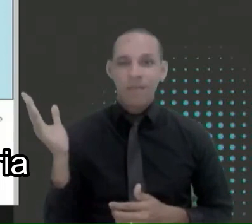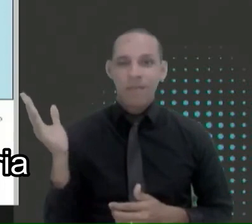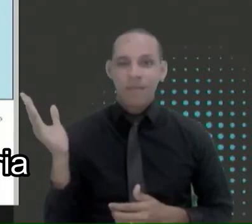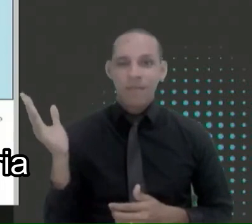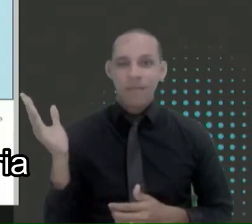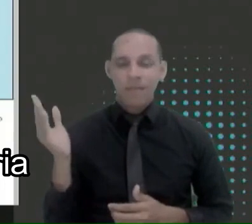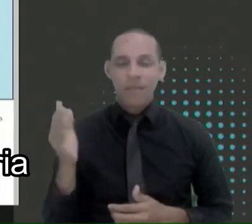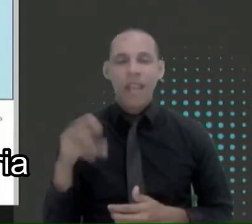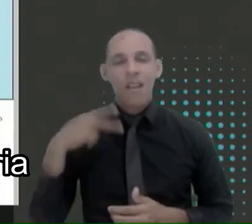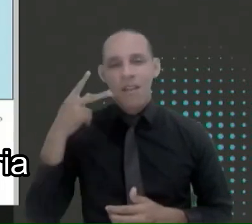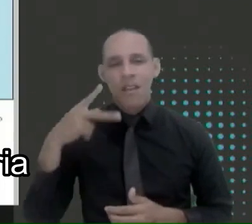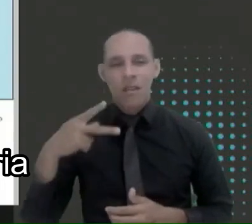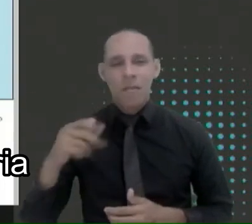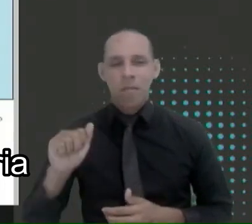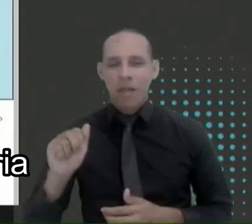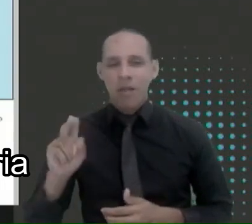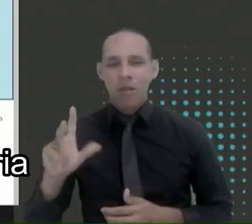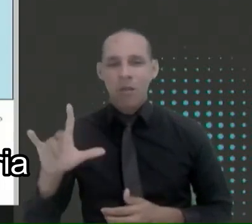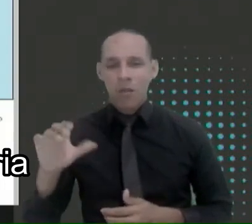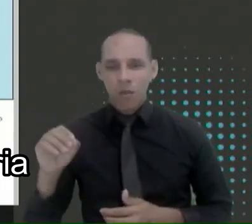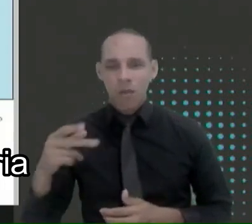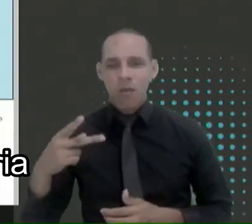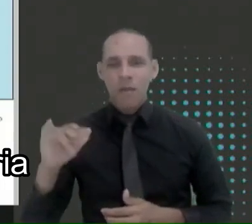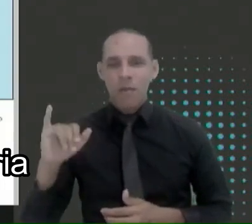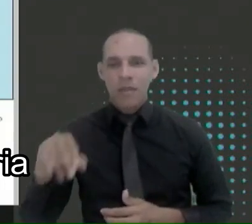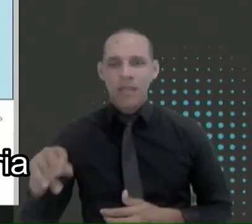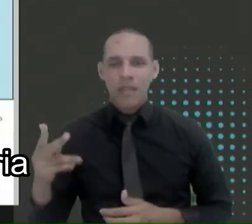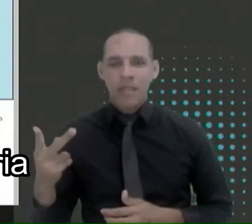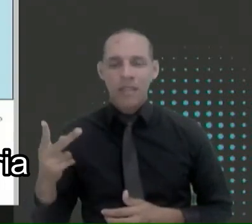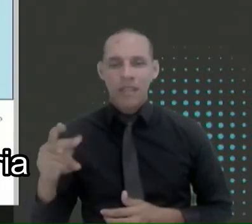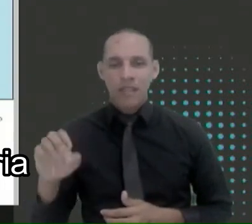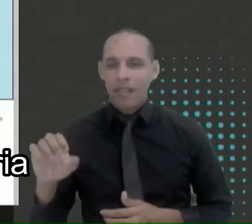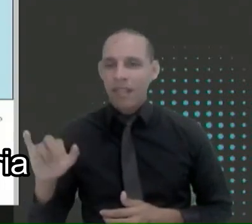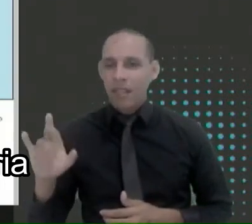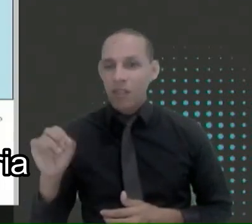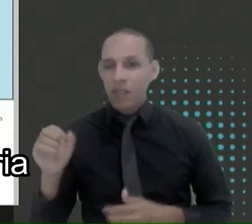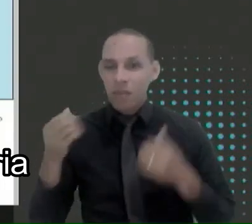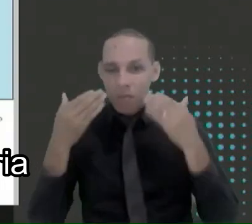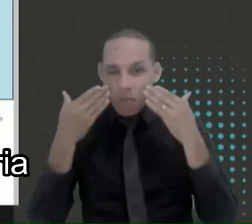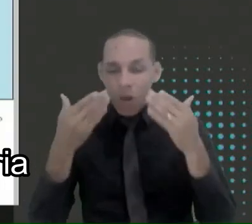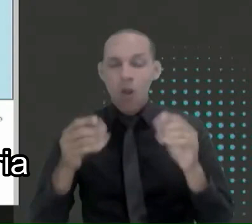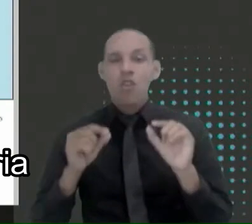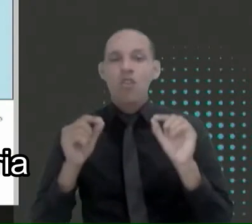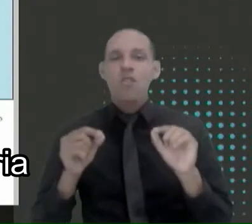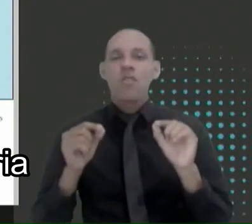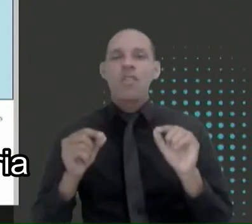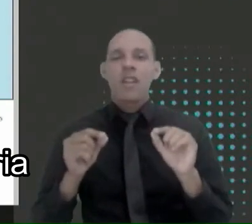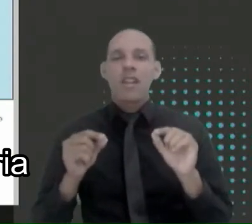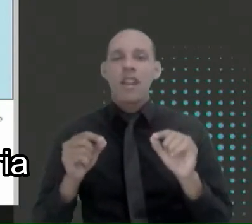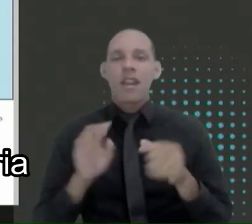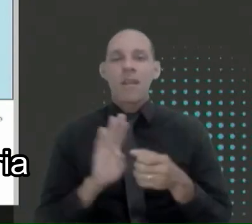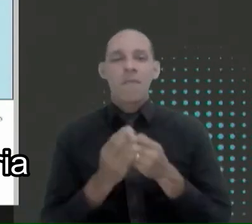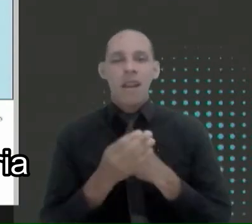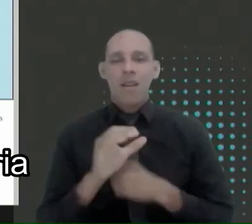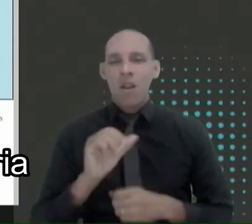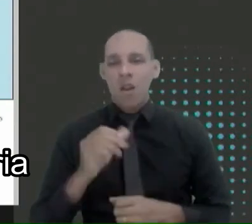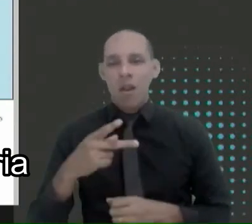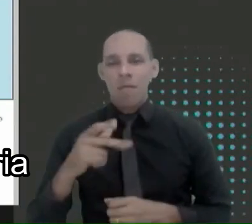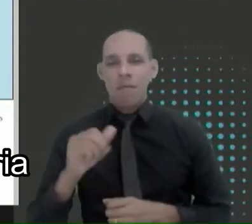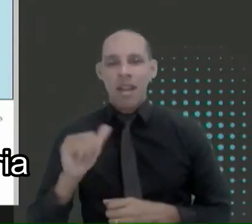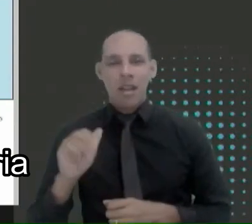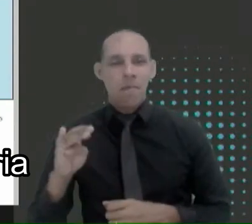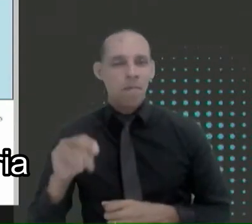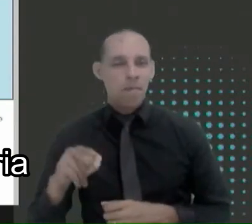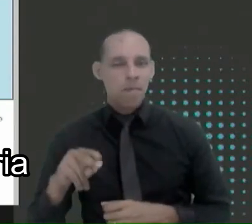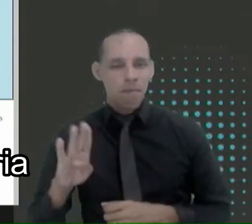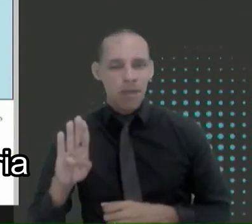Pinheiro, esse recorte ele está concentrado em algumas áreas da cidade. É óbvio que o bairro de Copacabana também tem uma alta